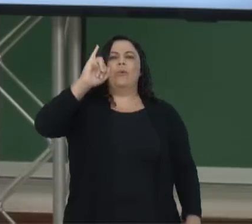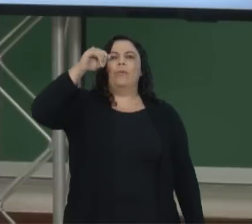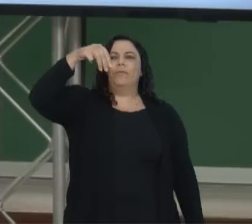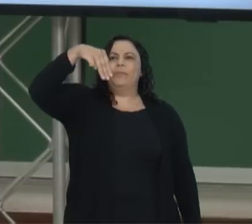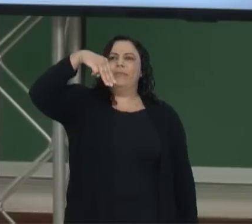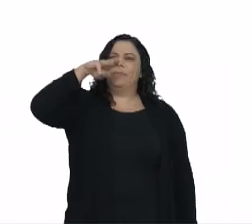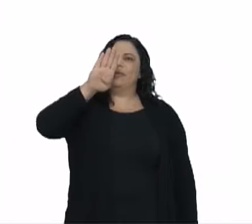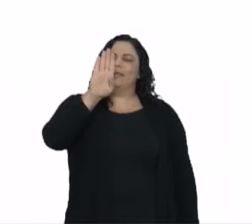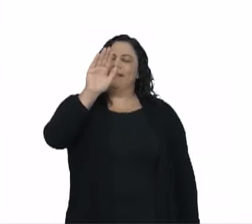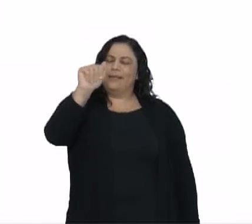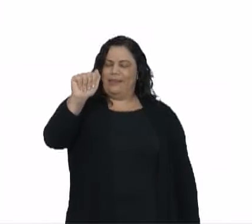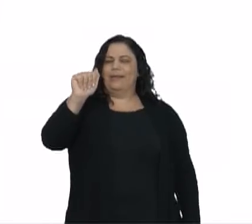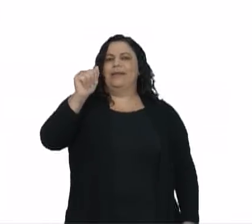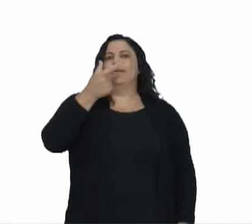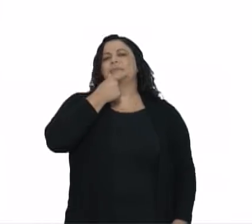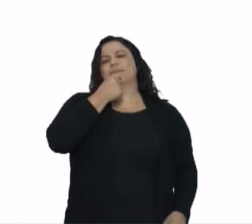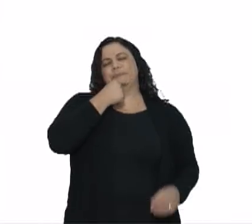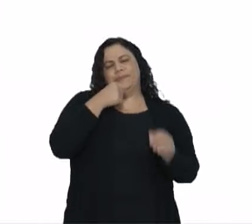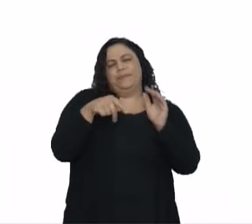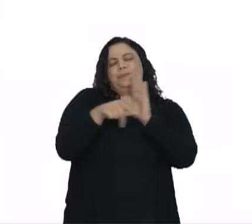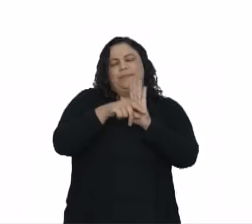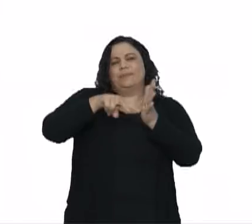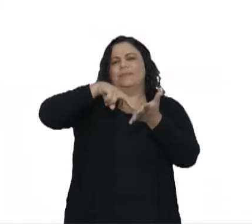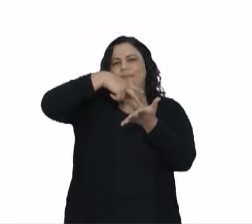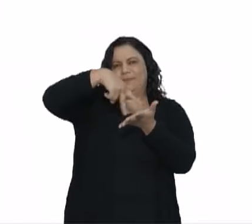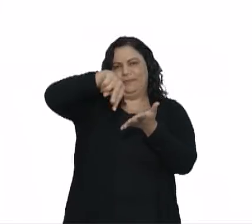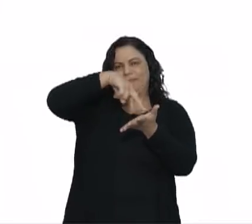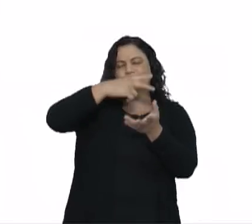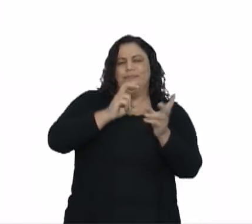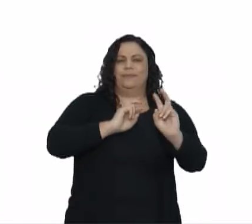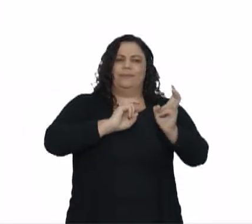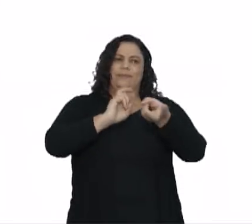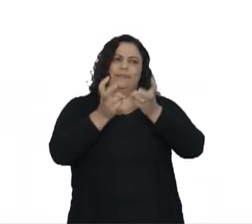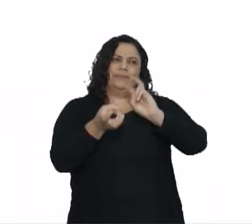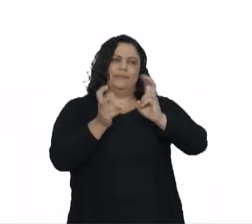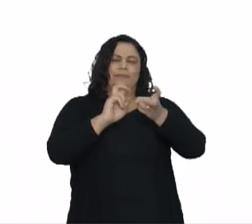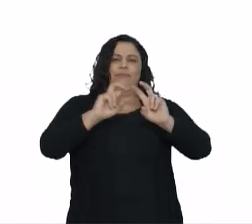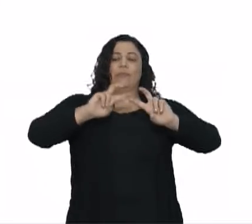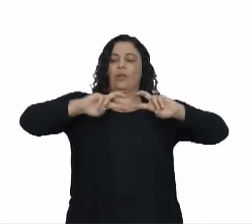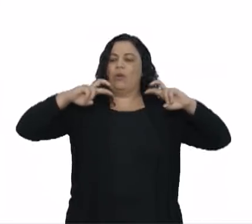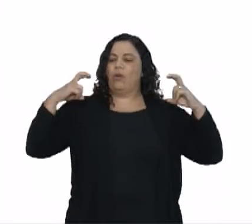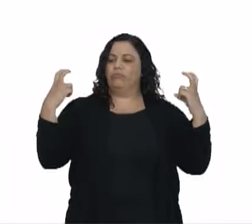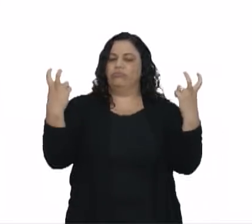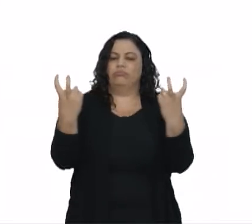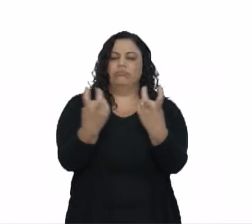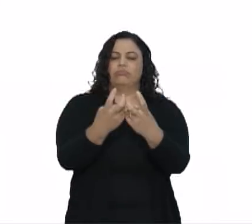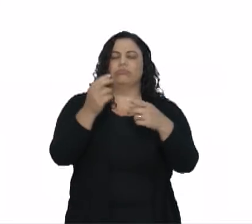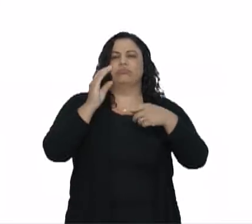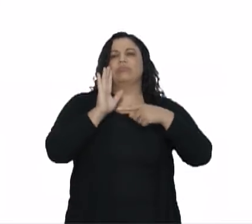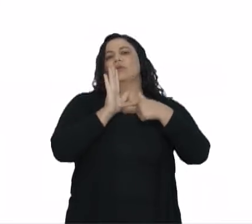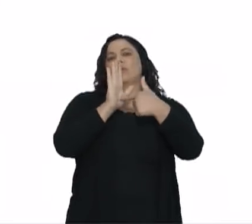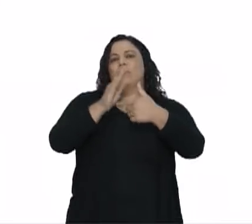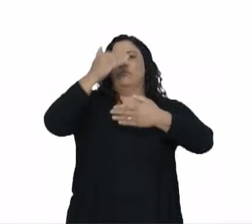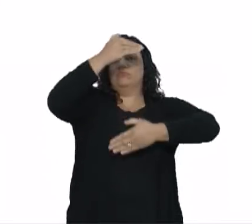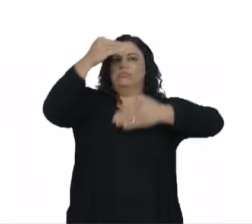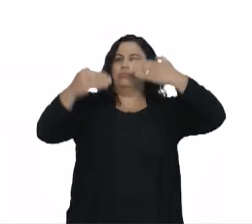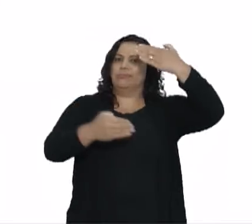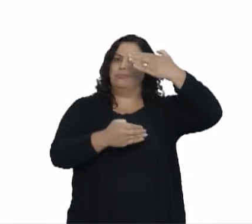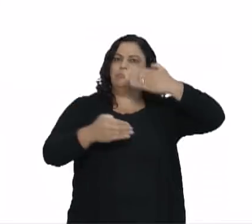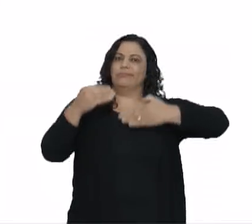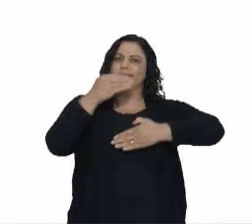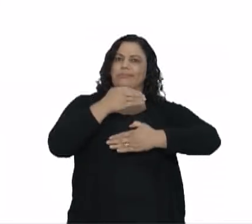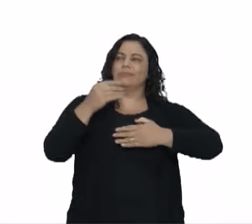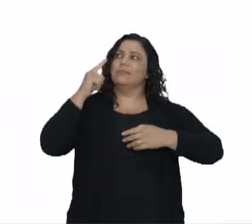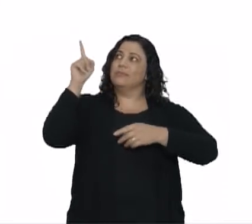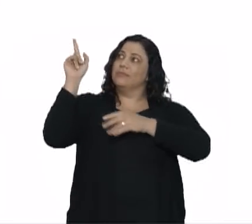ali, certo? Trouxe ali uma roda de capoeira, uma imagem que mostra uma roda de capoeira. Então nós vamos ter ali os